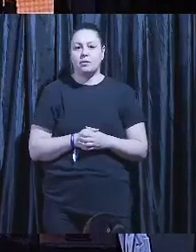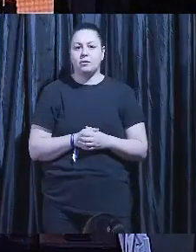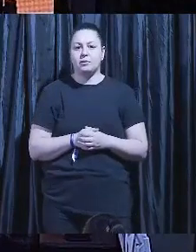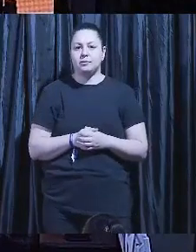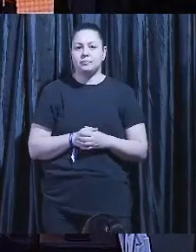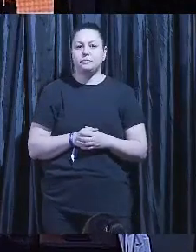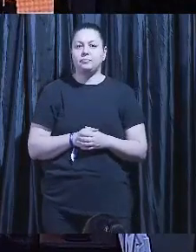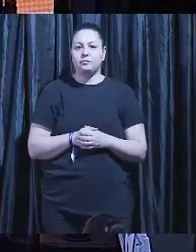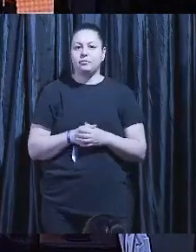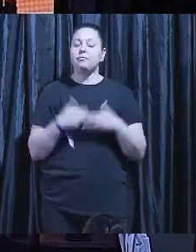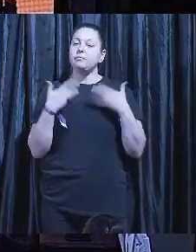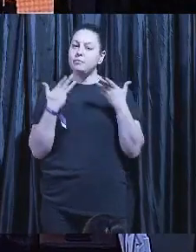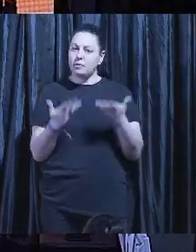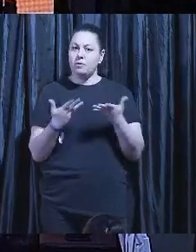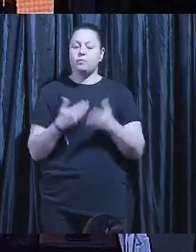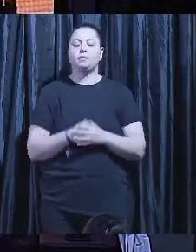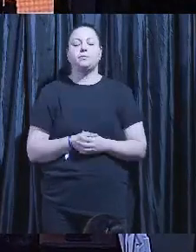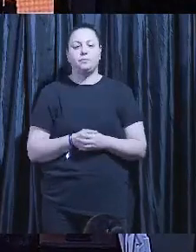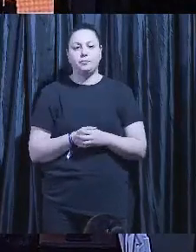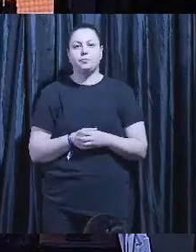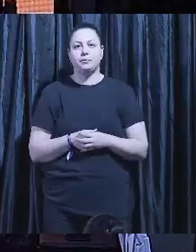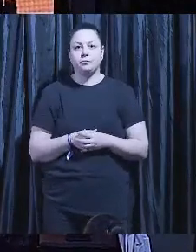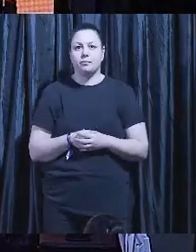Bom, dito isso,